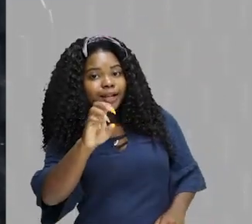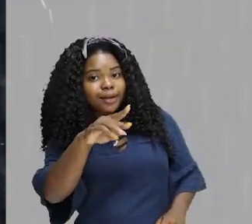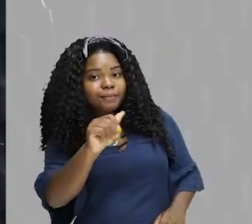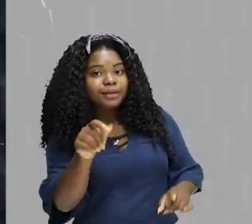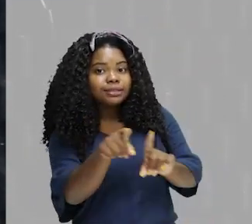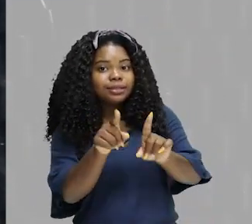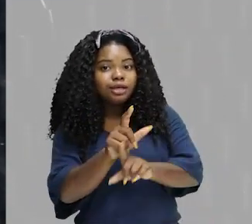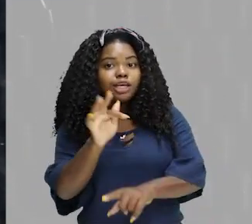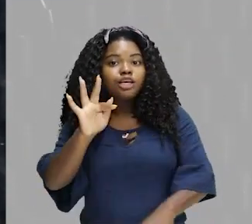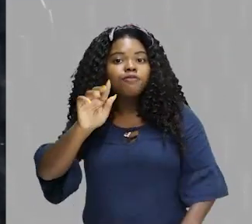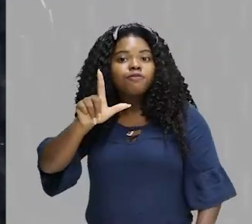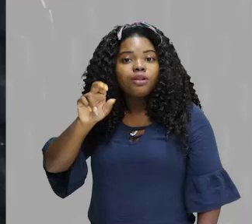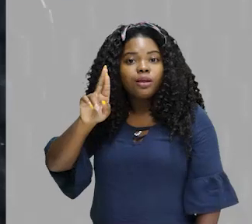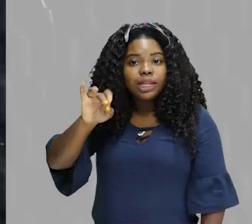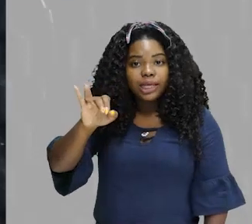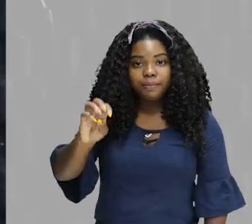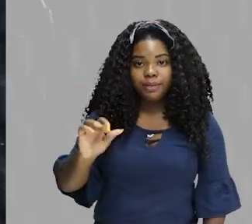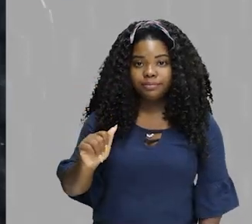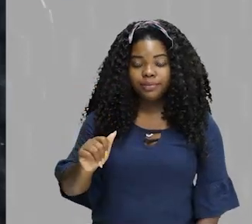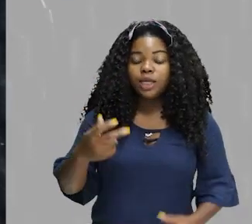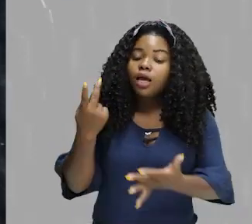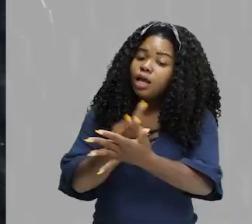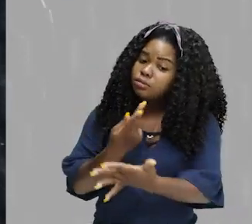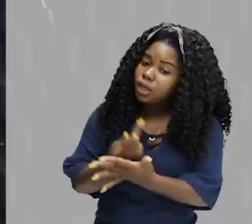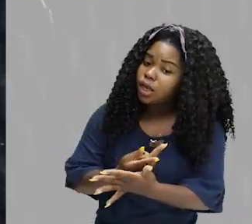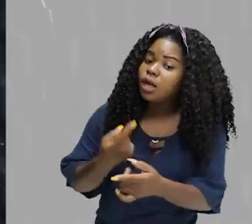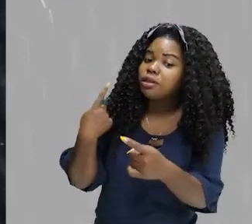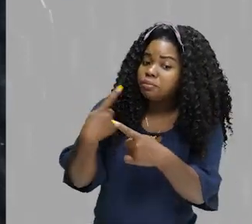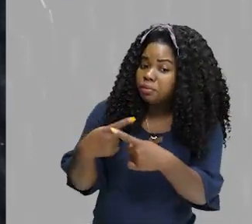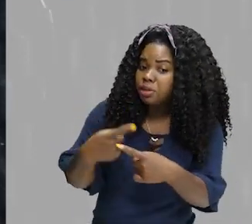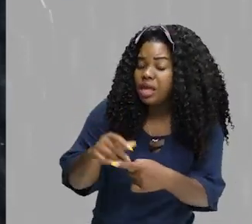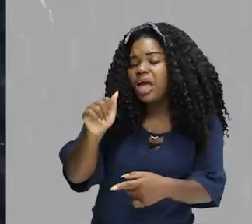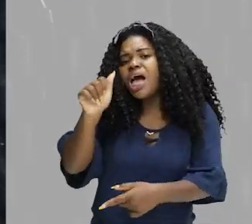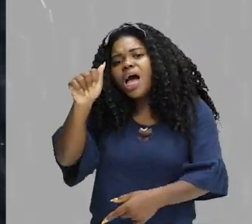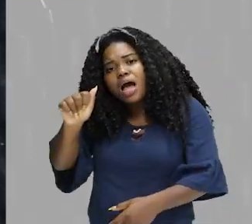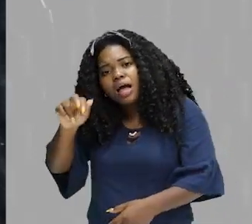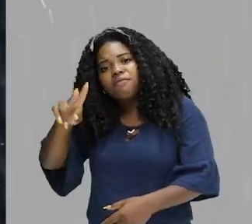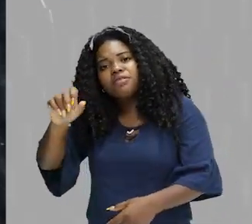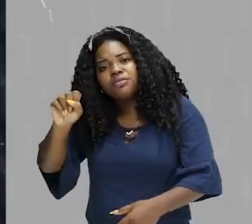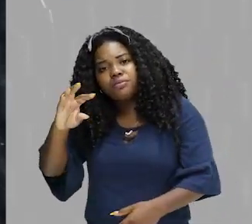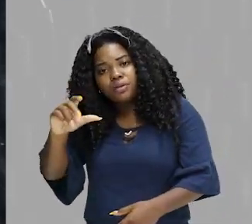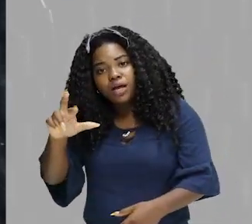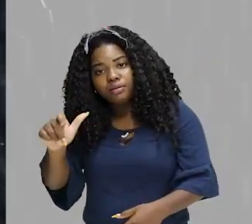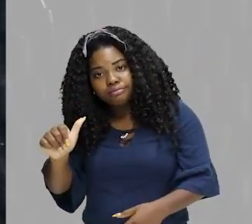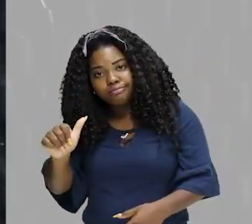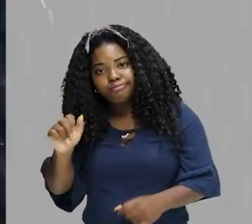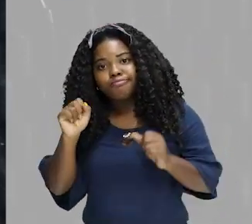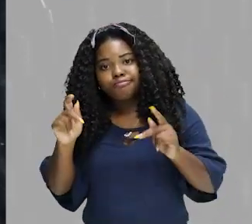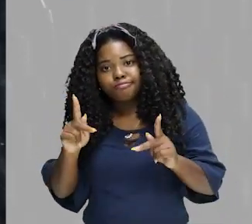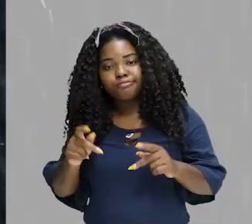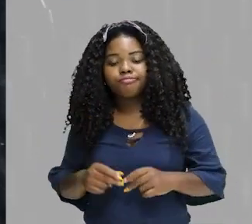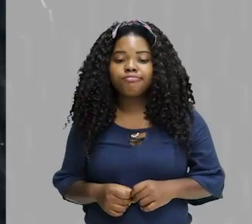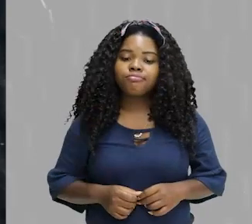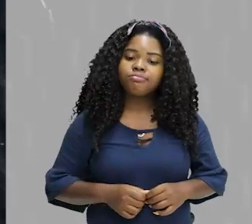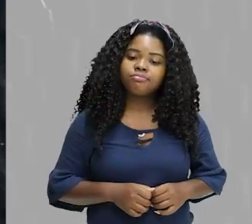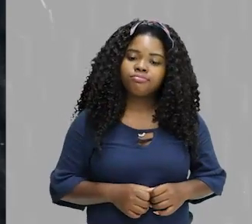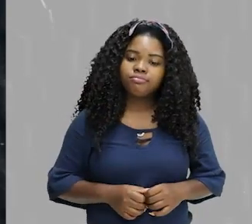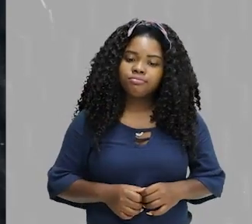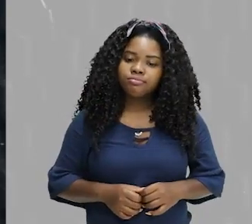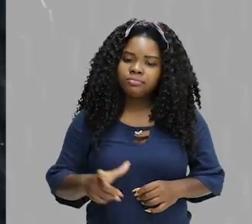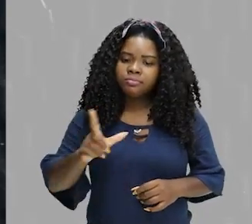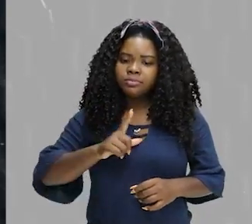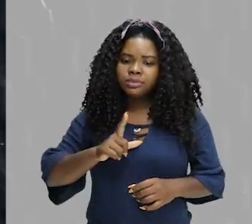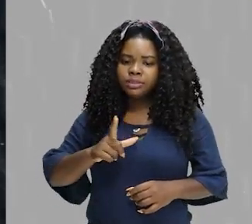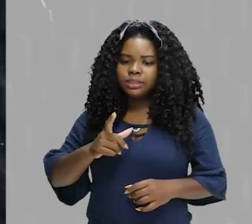possui o floema. Então, está errado porque está falando que ela é avascular, certo? Isso aqui